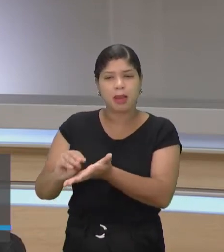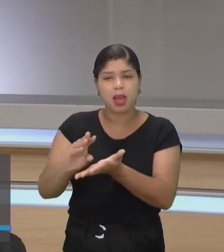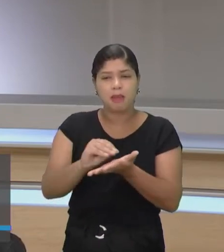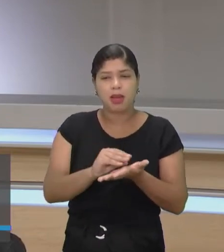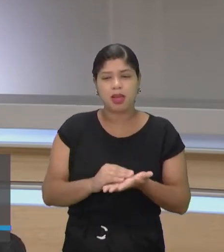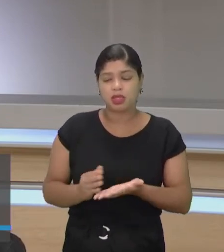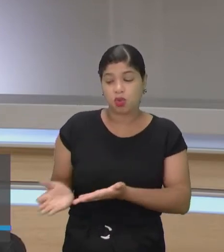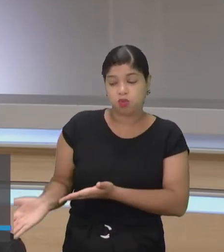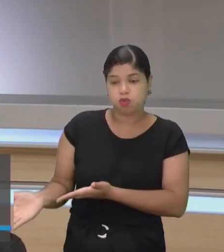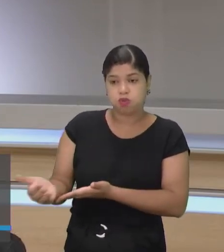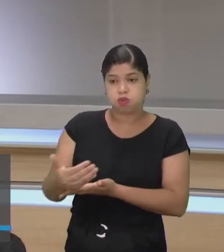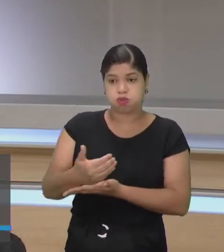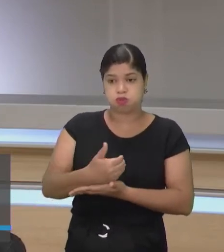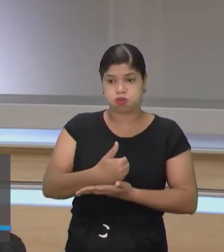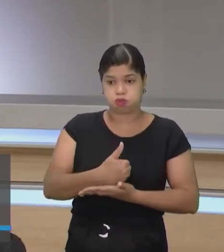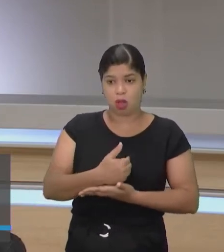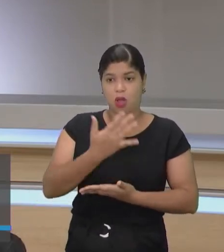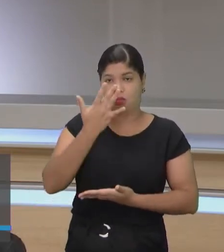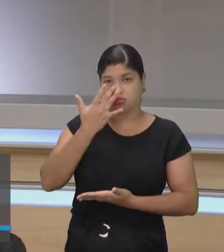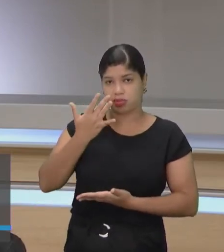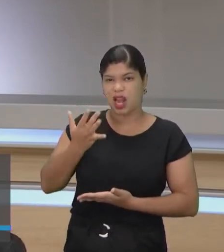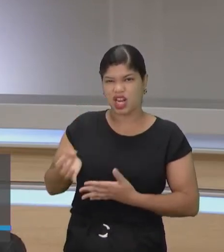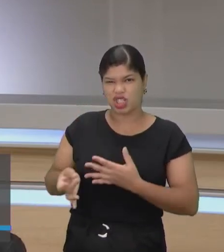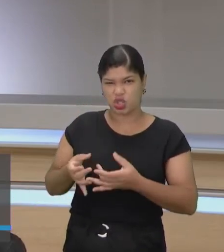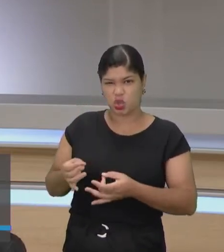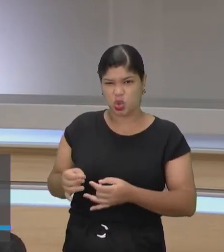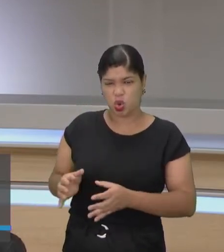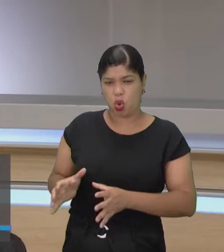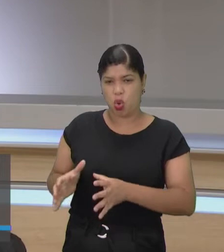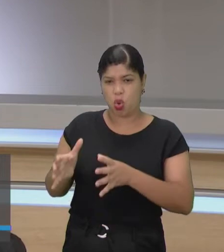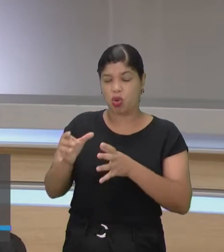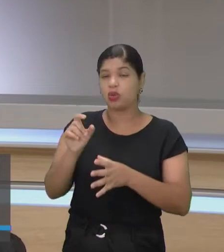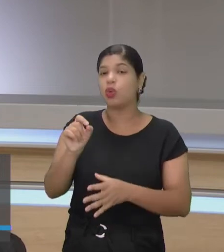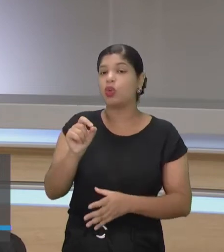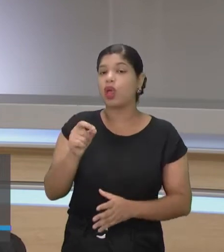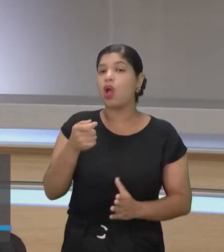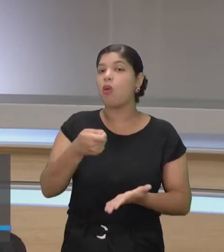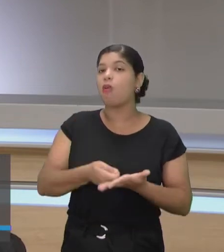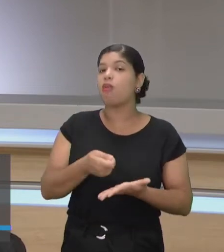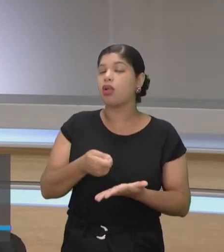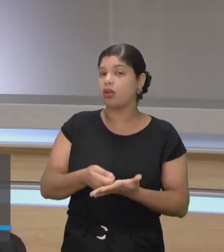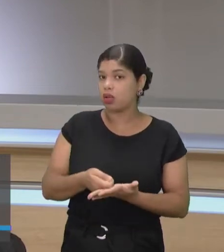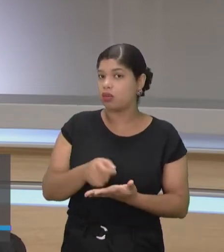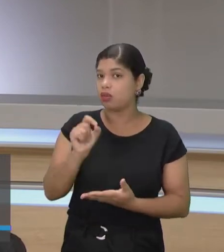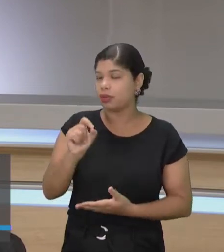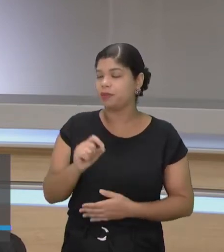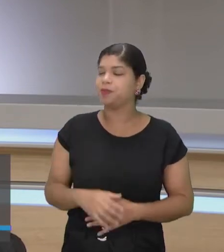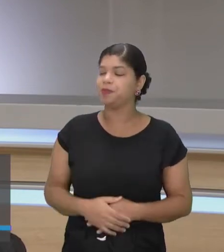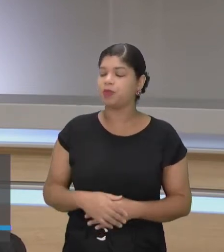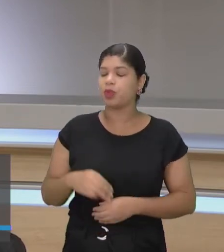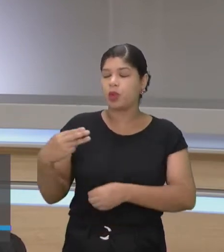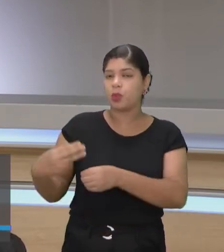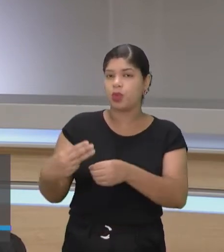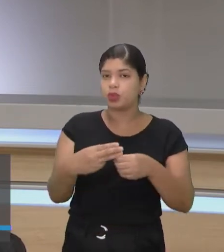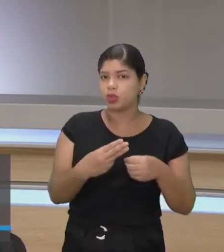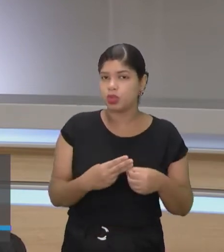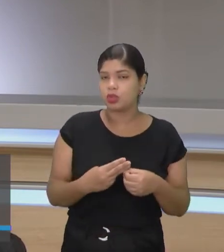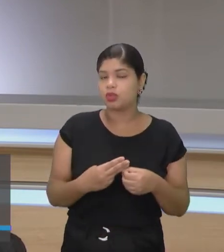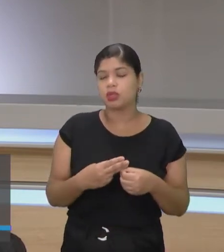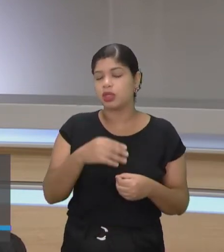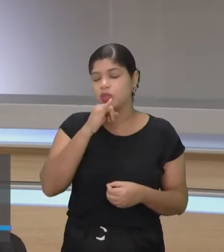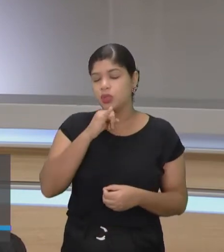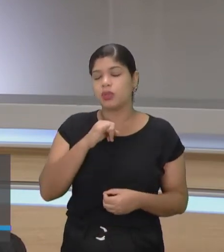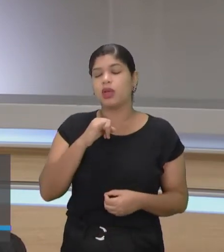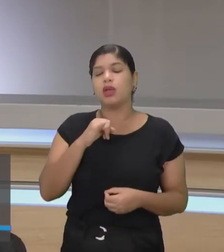uma lei de taxa de coleta de resíduo que colocou a obrigatoriedade de todos os municípios, né? Na verdade, todos os estados